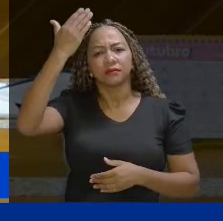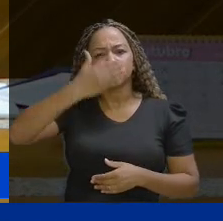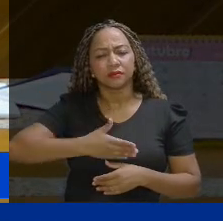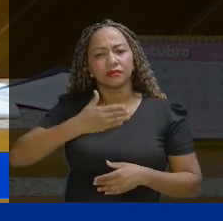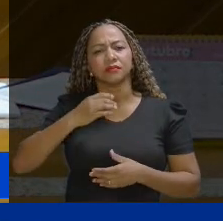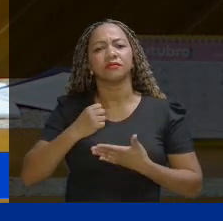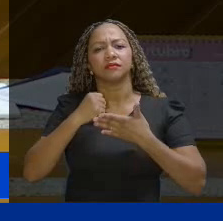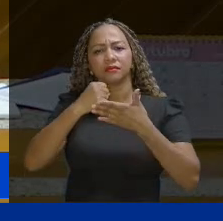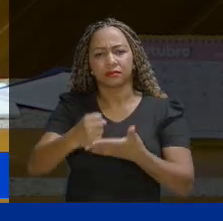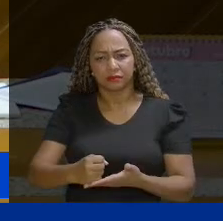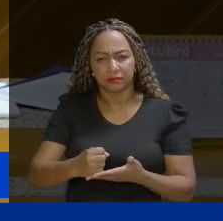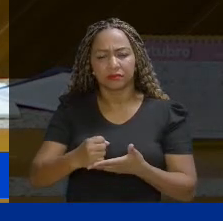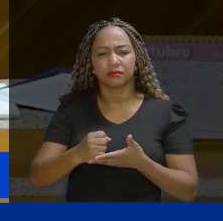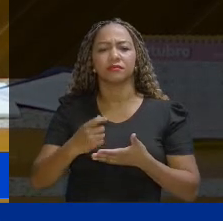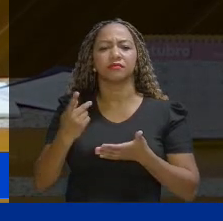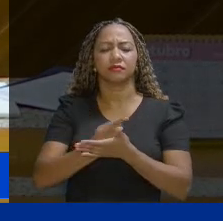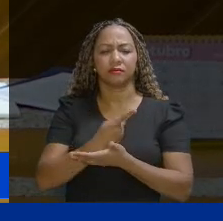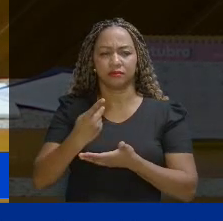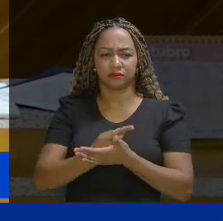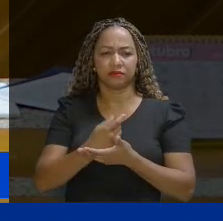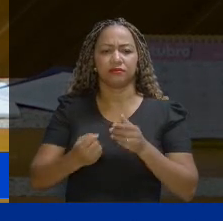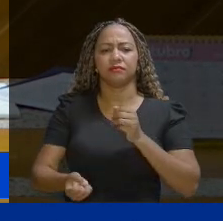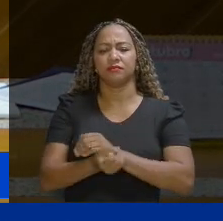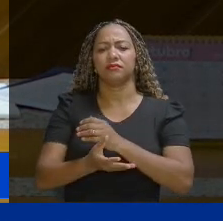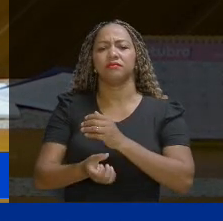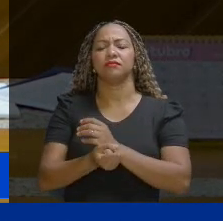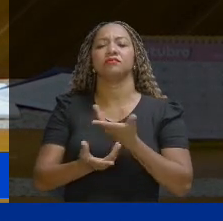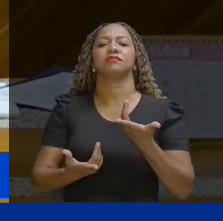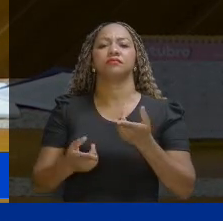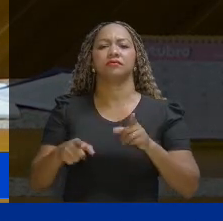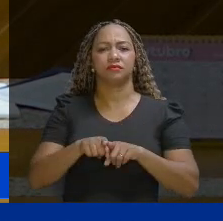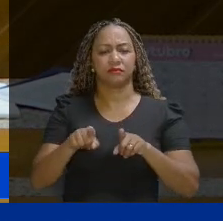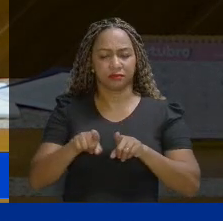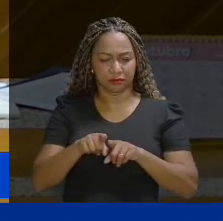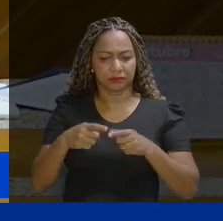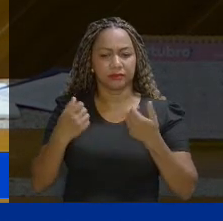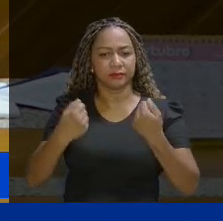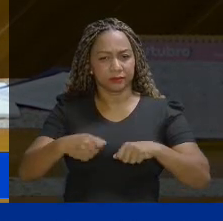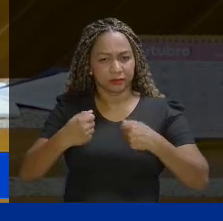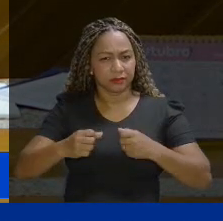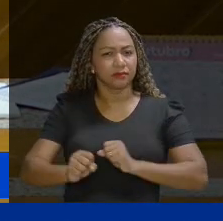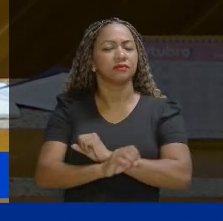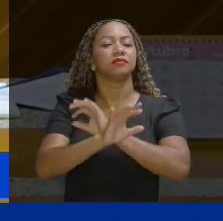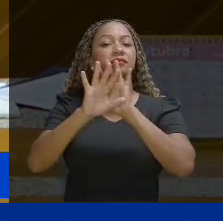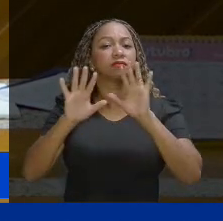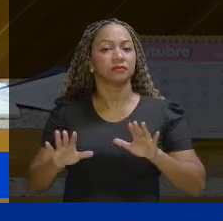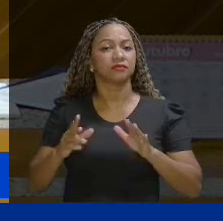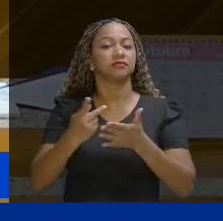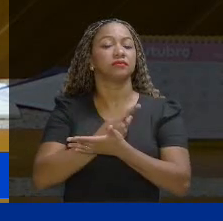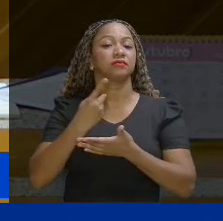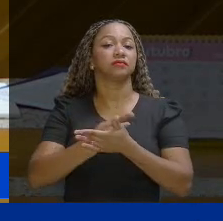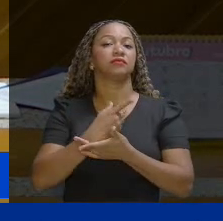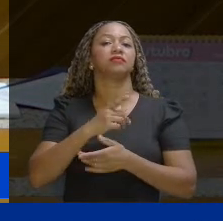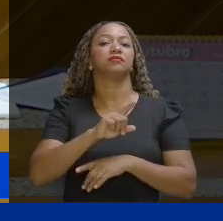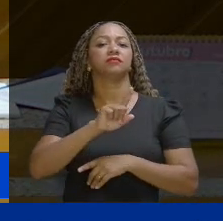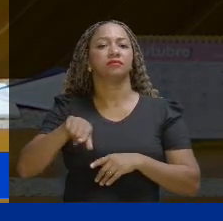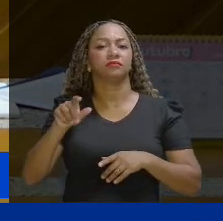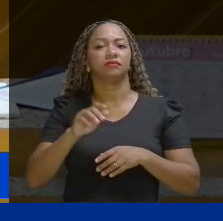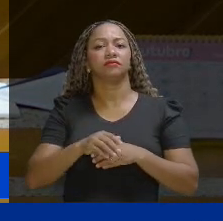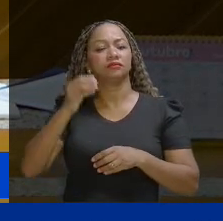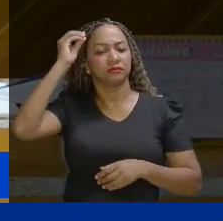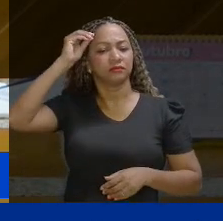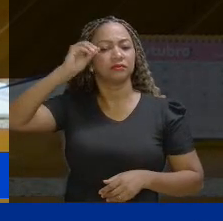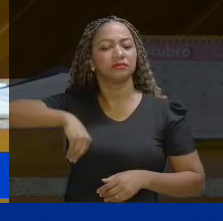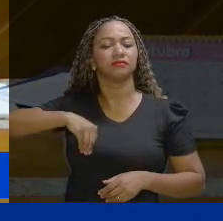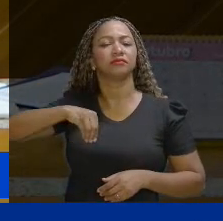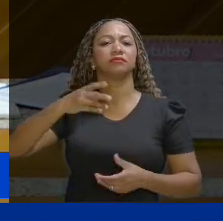provas que sustentaram a ocorrência da fraude. Apontou que precisa ser esclarecido o trecho do acordo que vincula a fraude às renúncias, como prova de